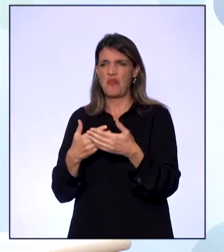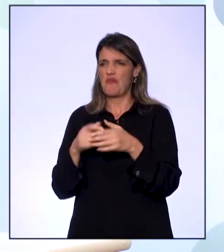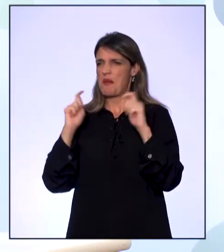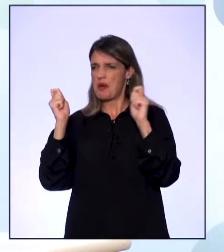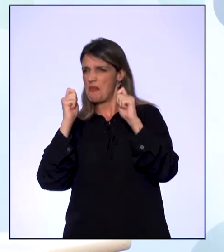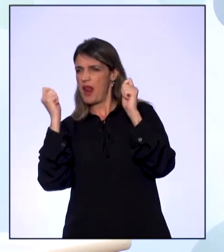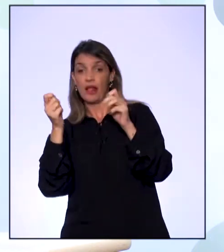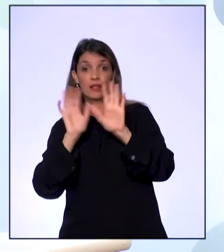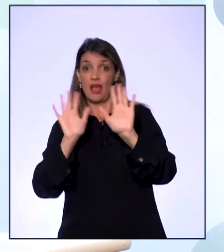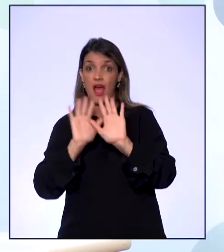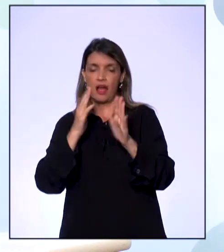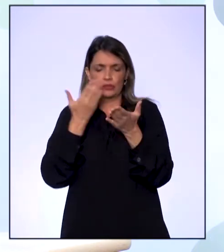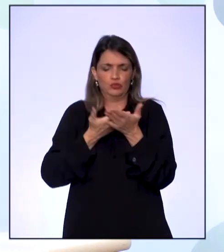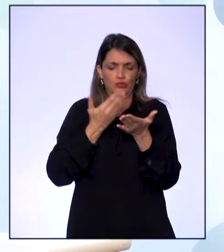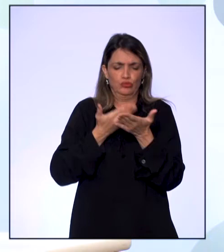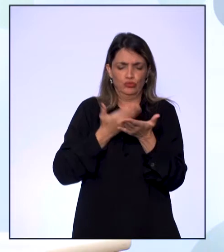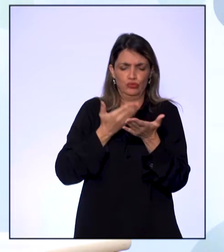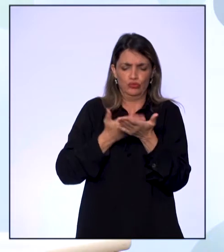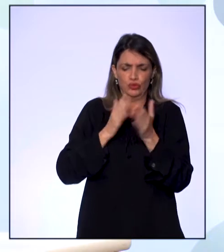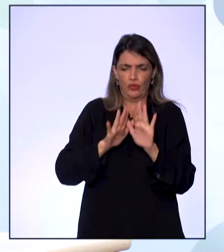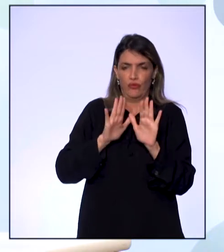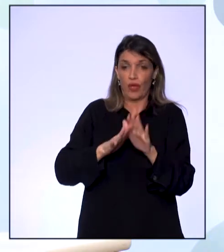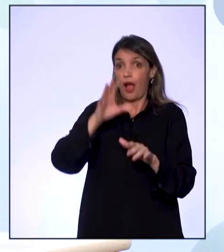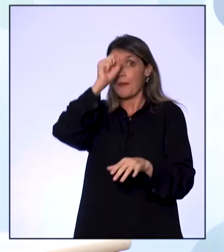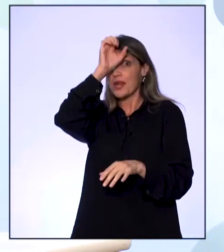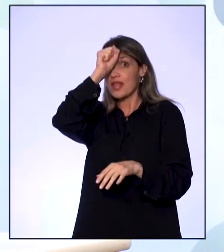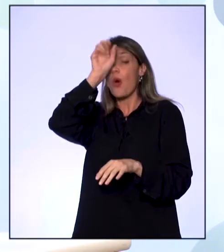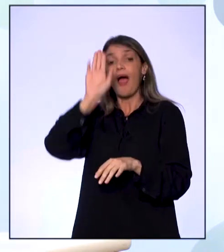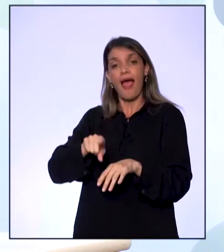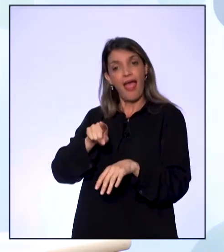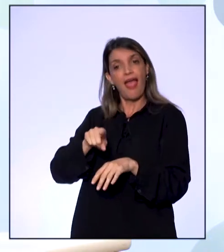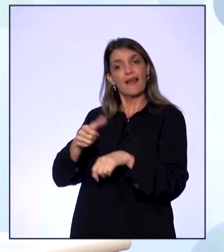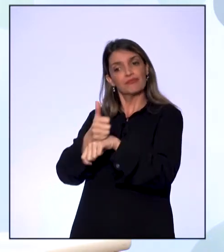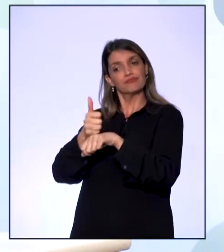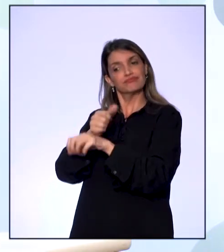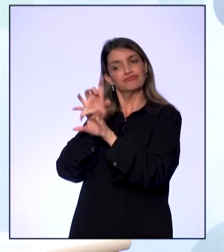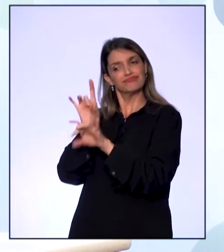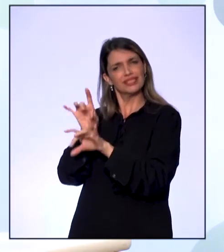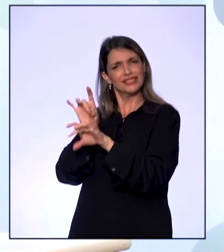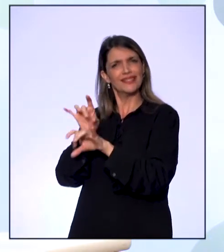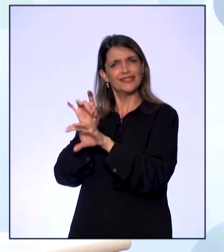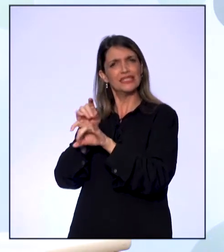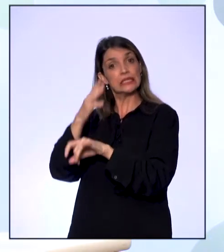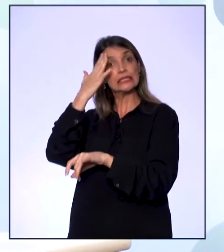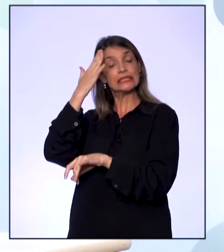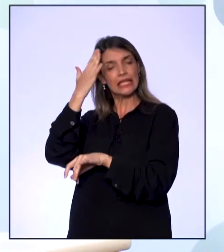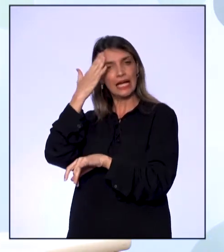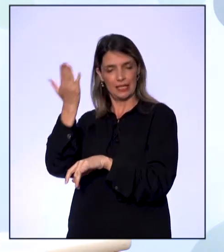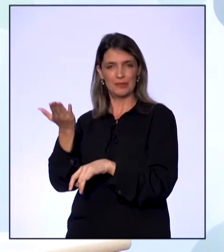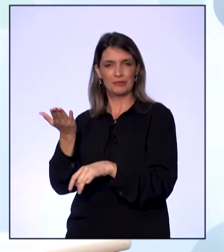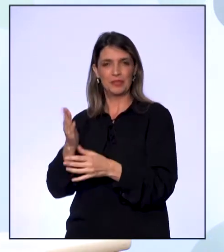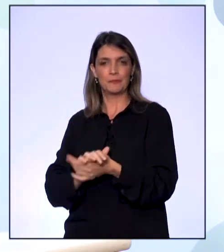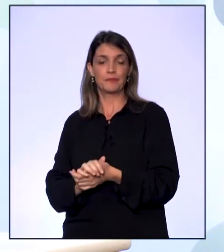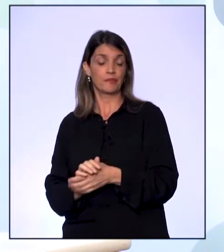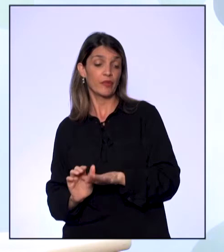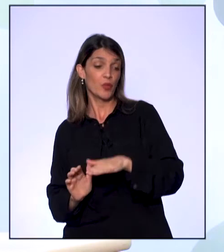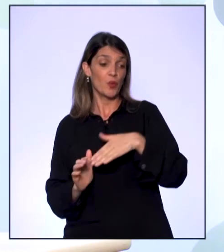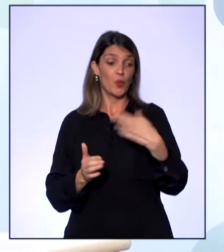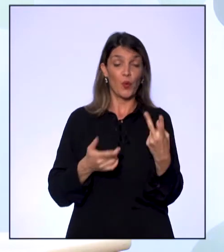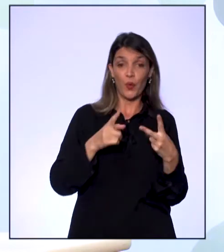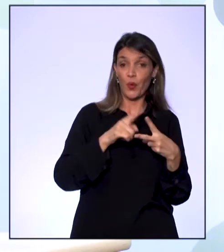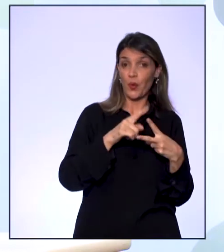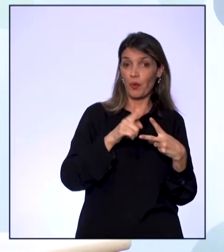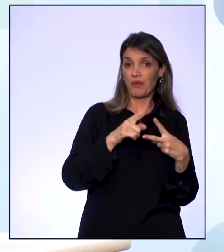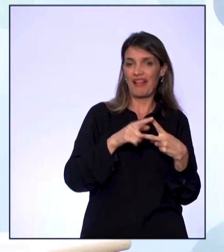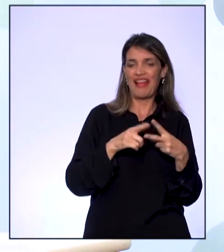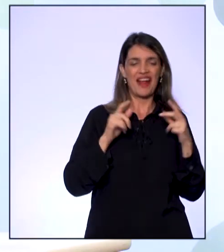casa estudando, e aprendeu aquele assunto. Ele é um especialista, ele é douto, né? Ele sabe daquilo que ele está falando. E do outro lado eu tenho uma pessoa que curtiu